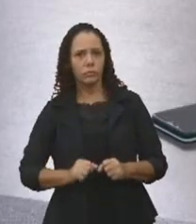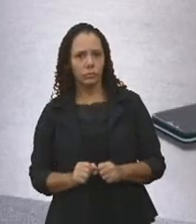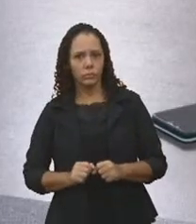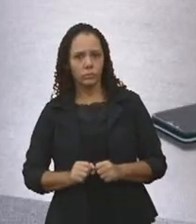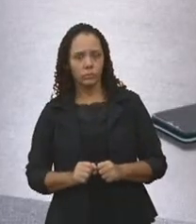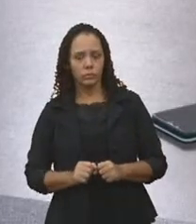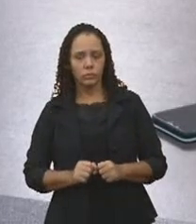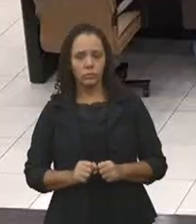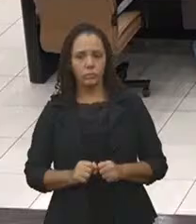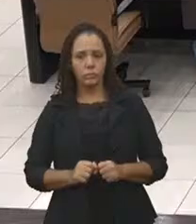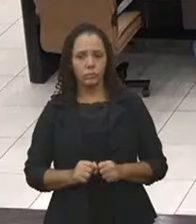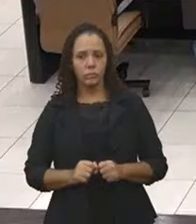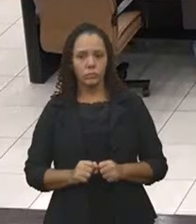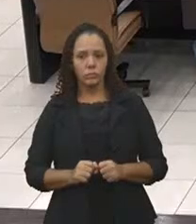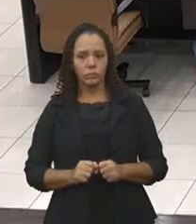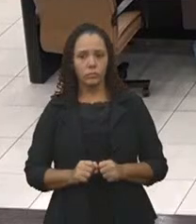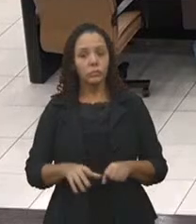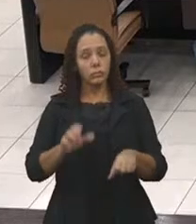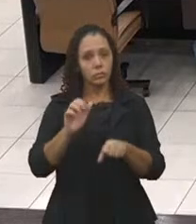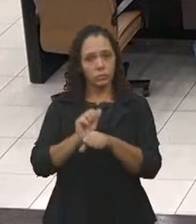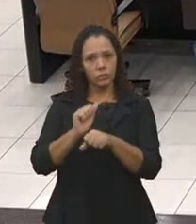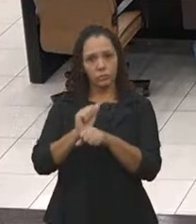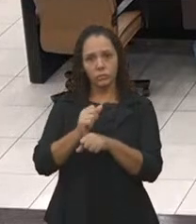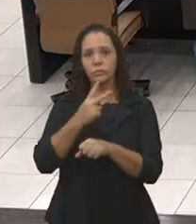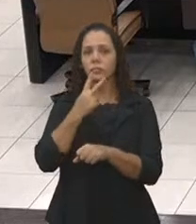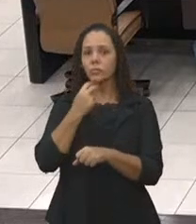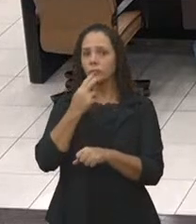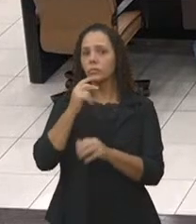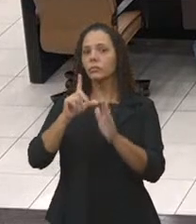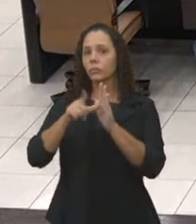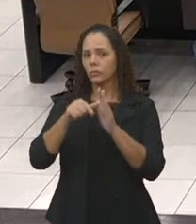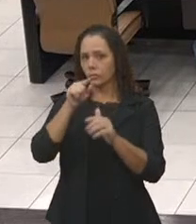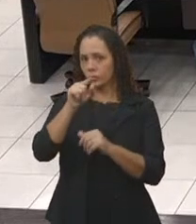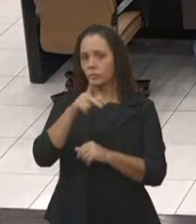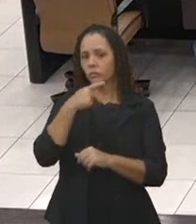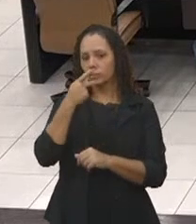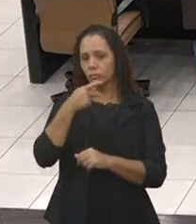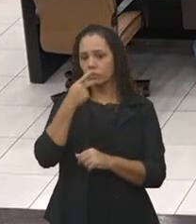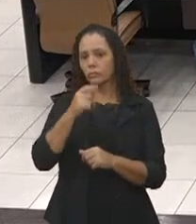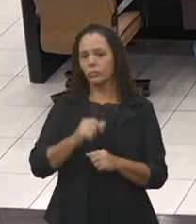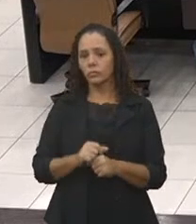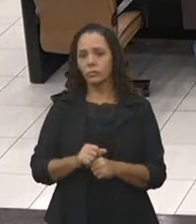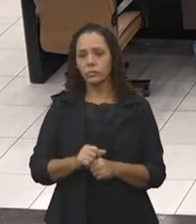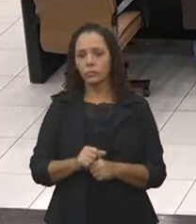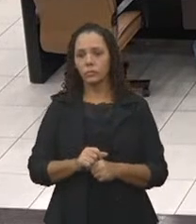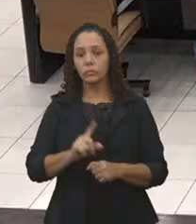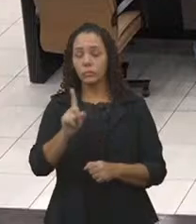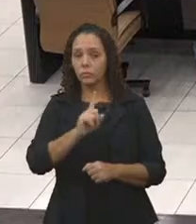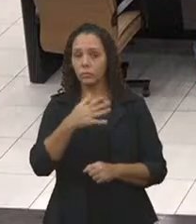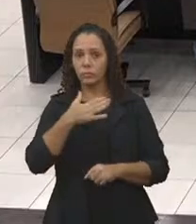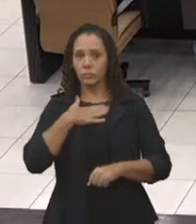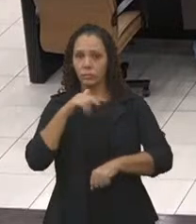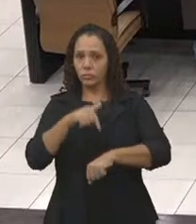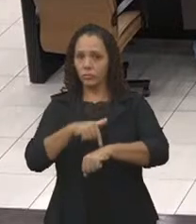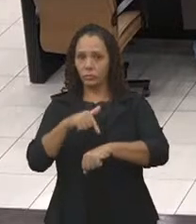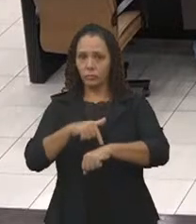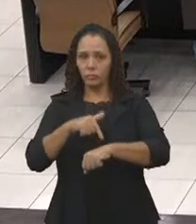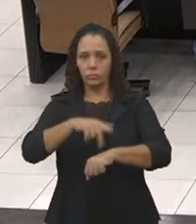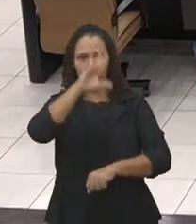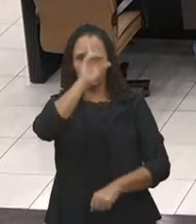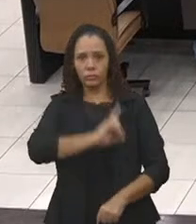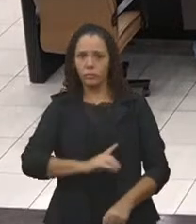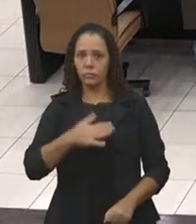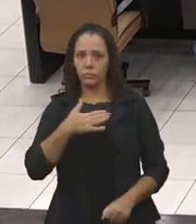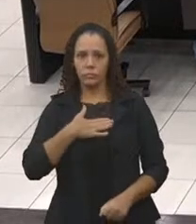Você é da comissão. Marcelo, só aguarda o Valmir terminar a fala, depois você faz a sua colocação. No meus 5 minutos, não, no meus 5 minutos eu não tenho direito.